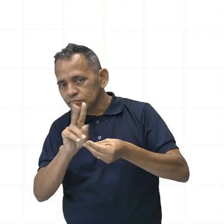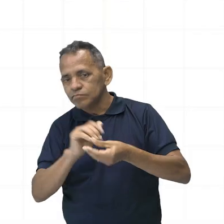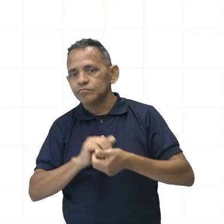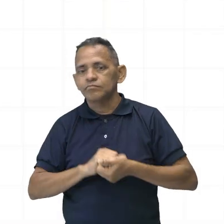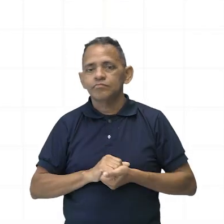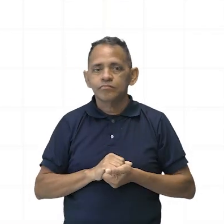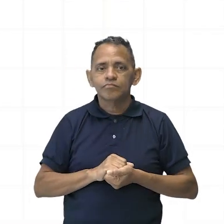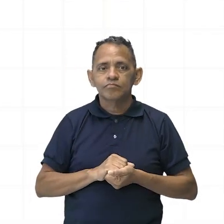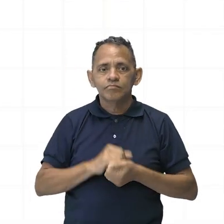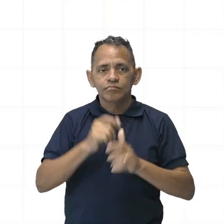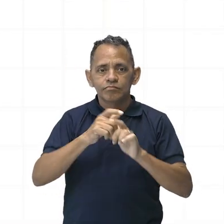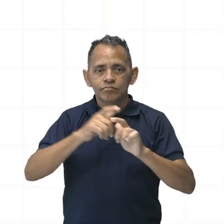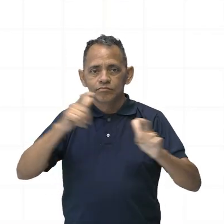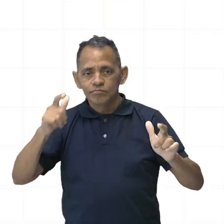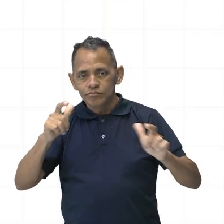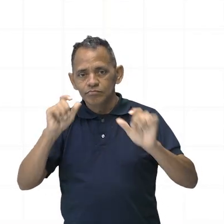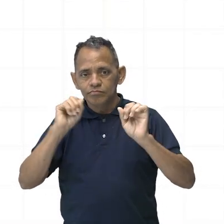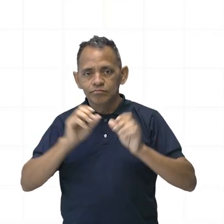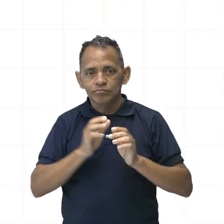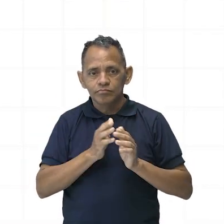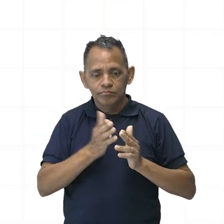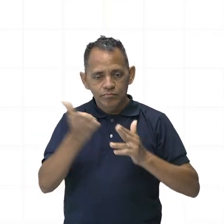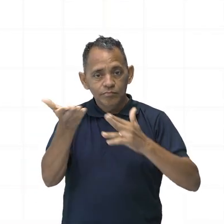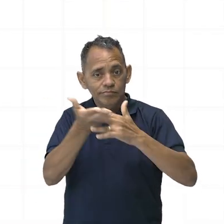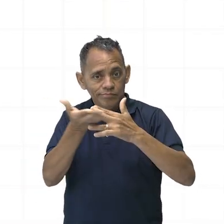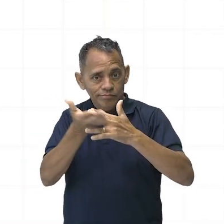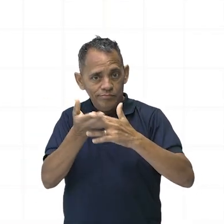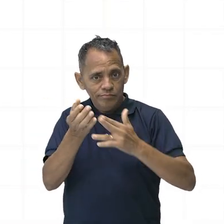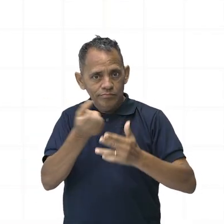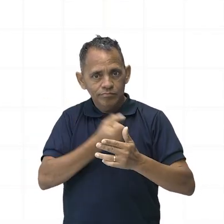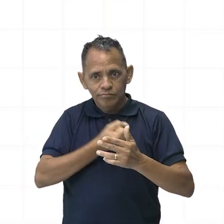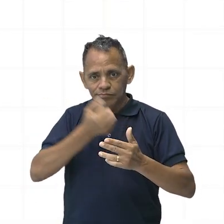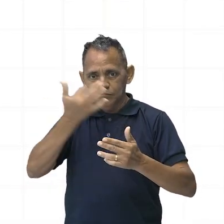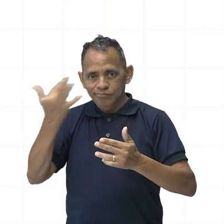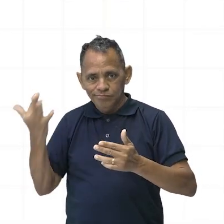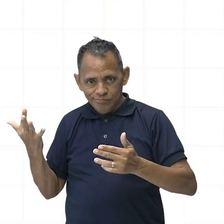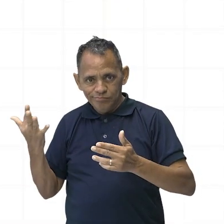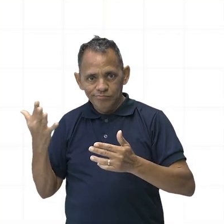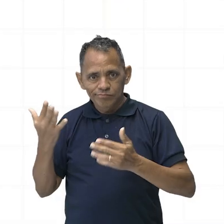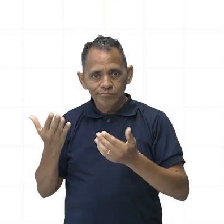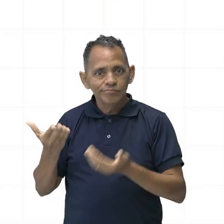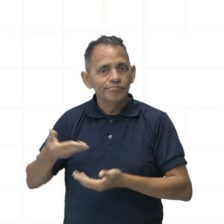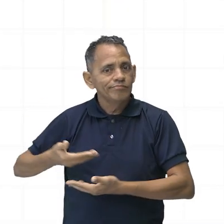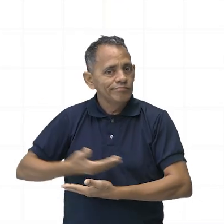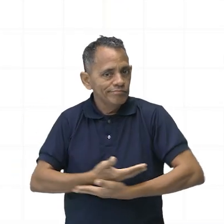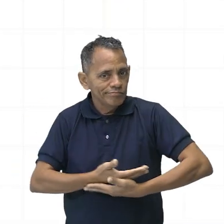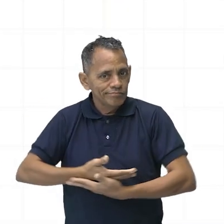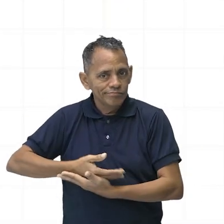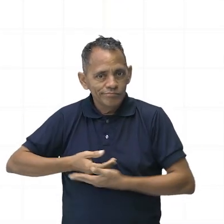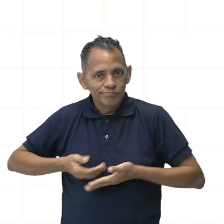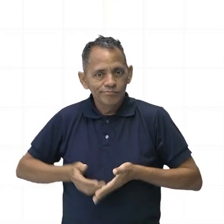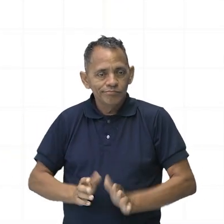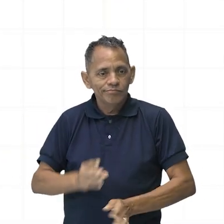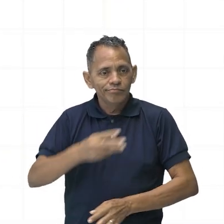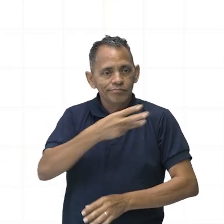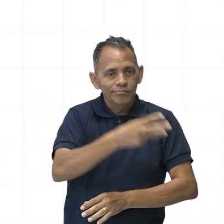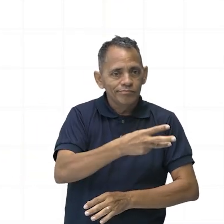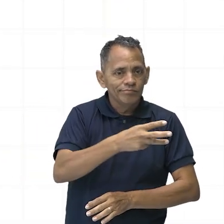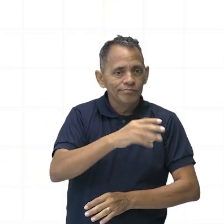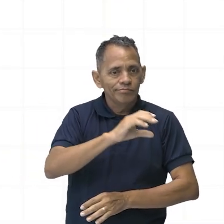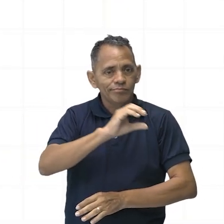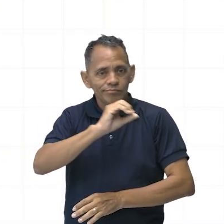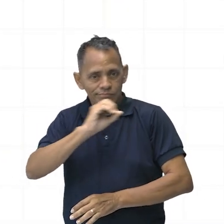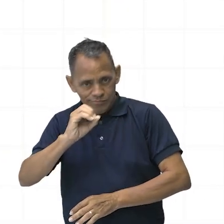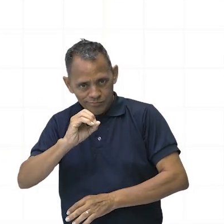maior intervalo, né, o maior número de bebês nascem entre 3 quilos e 3,5 kg. Ou